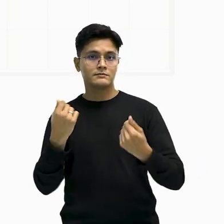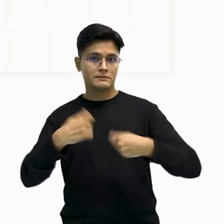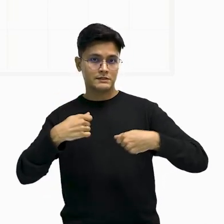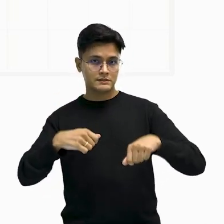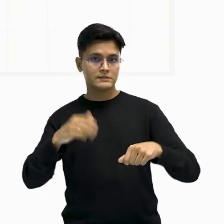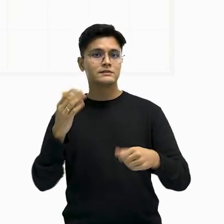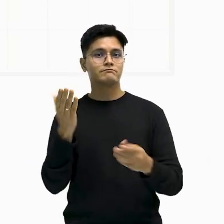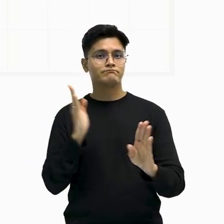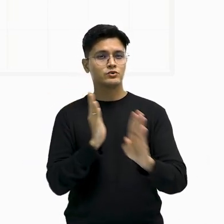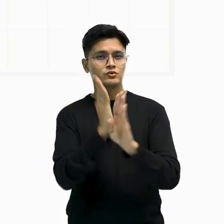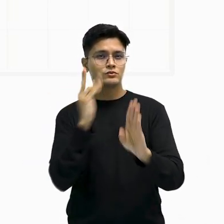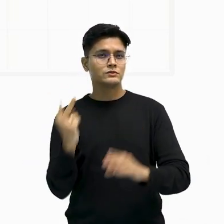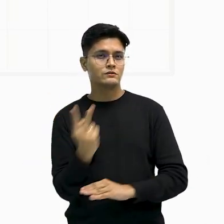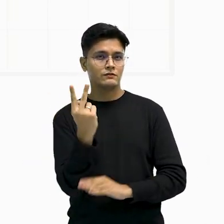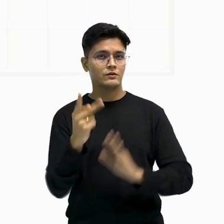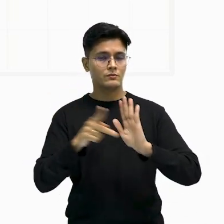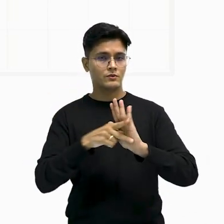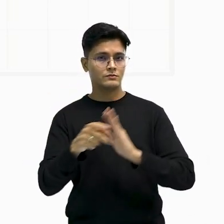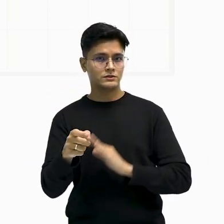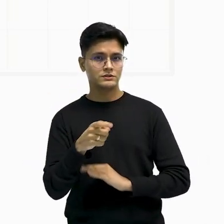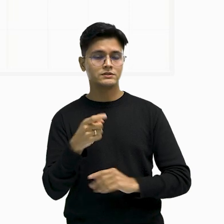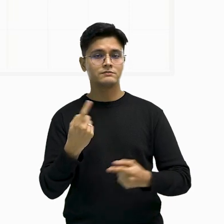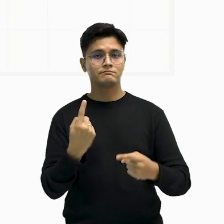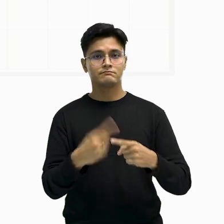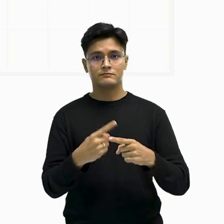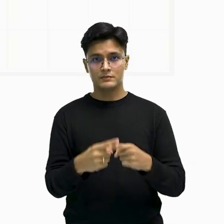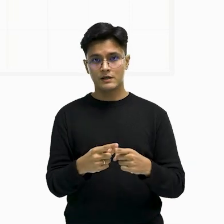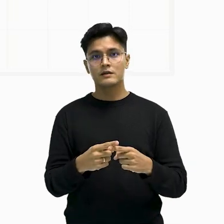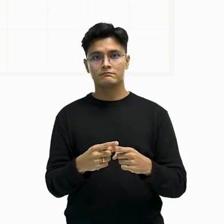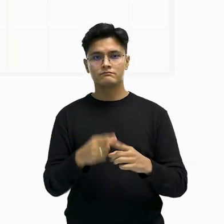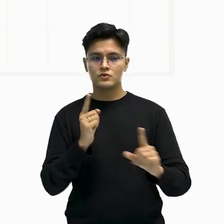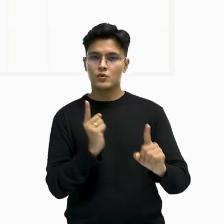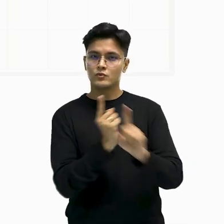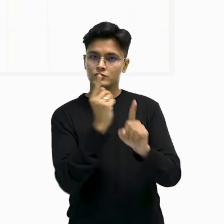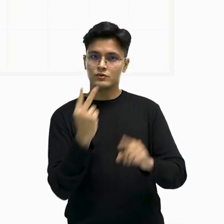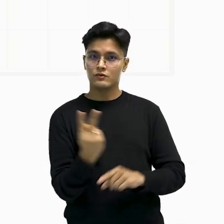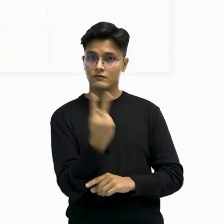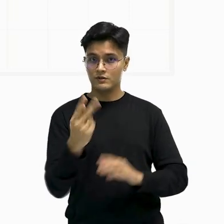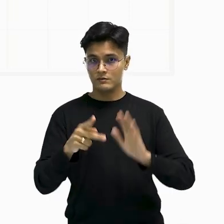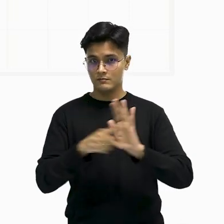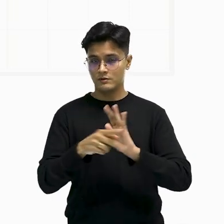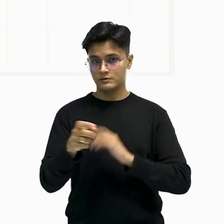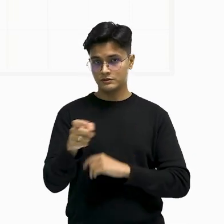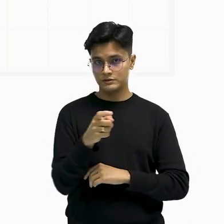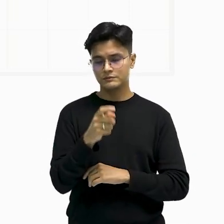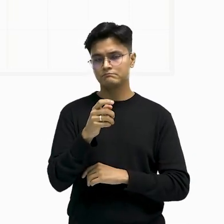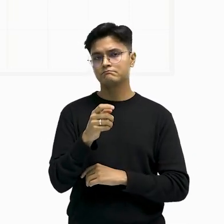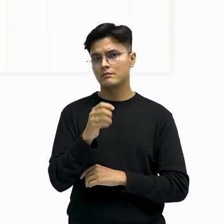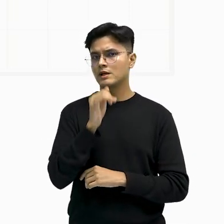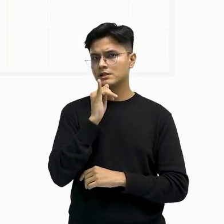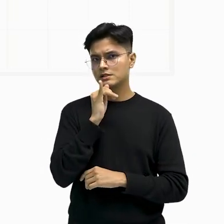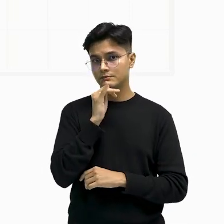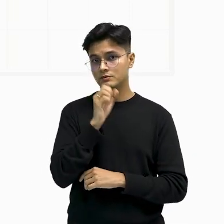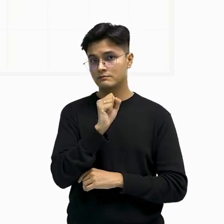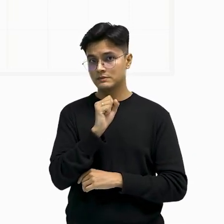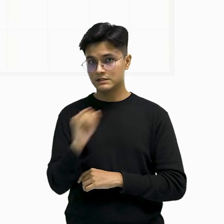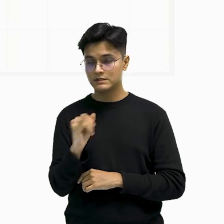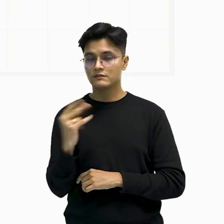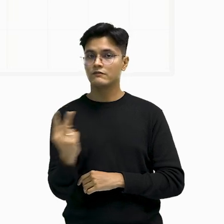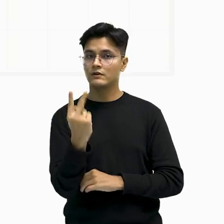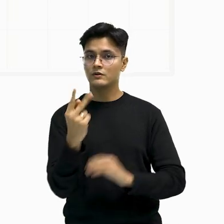valor de x, não é verdade? Por quê? Porque quando eu encontrar o valor de x, vamos supor que o valor de x